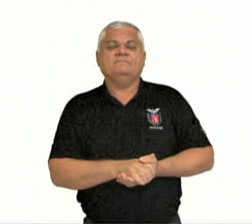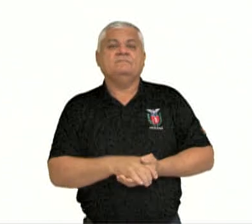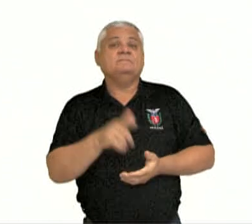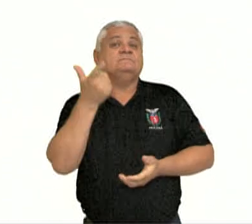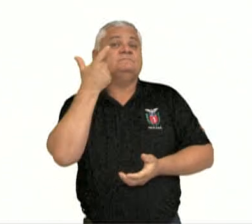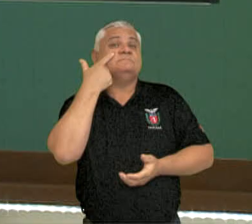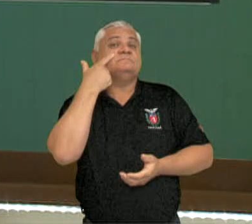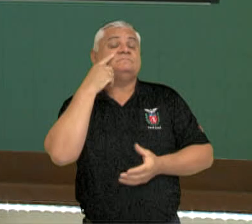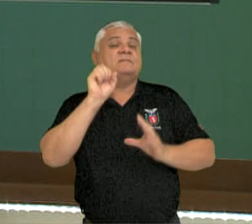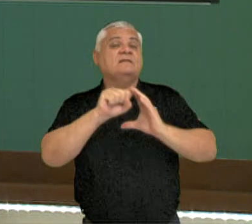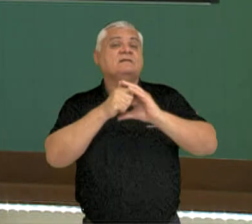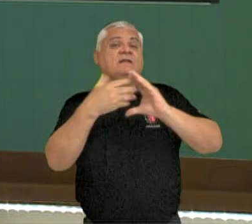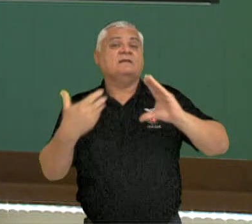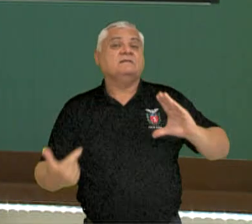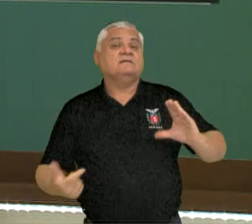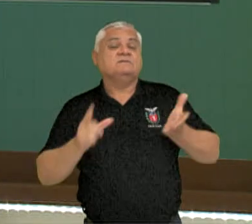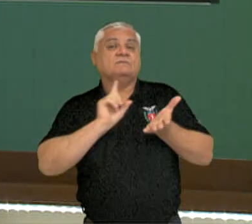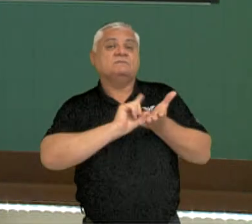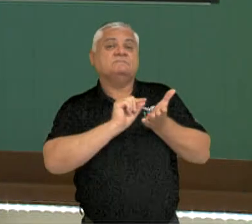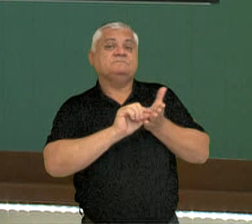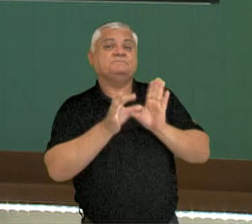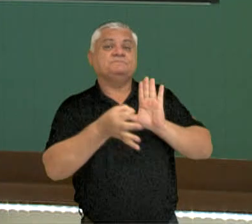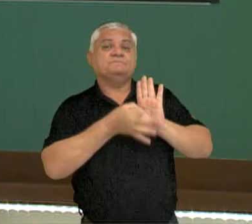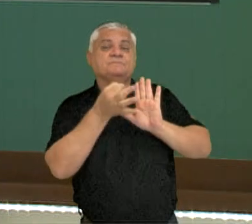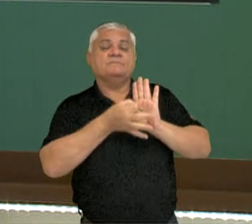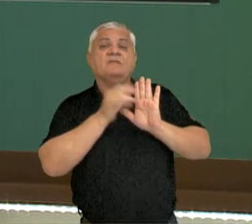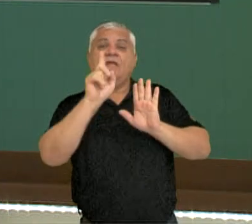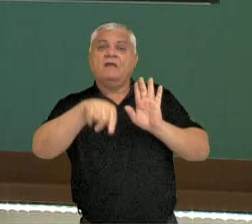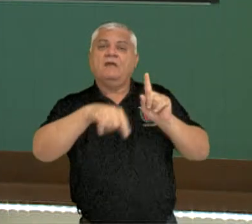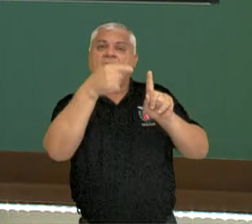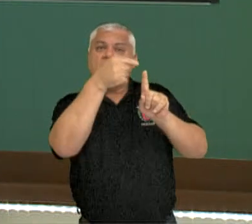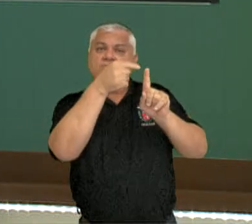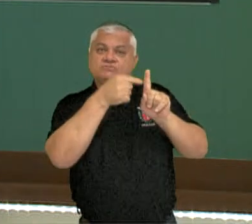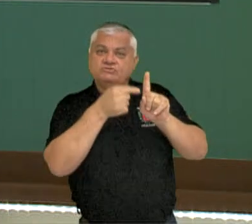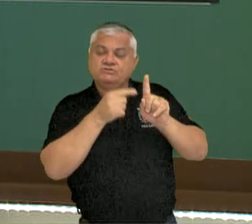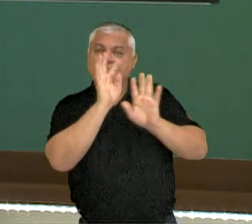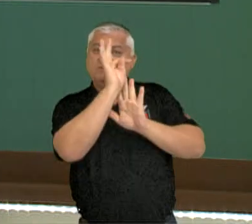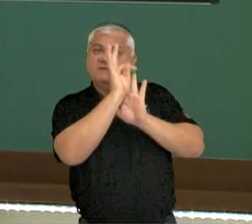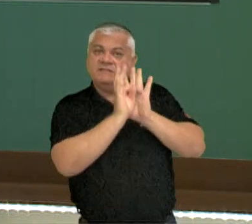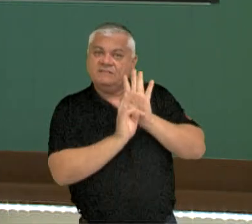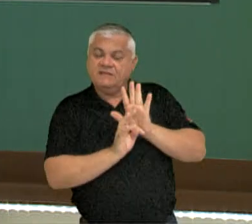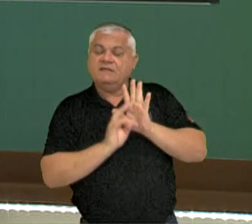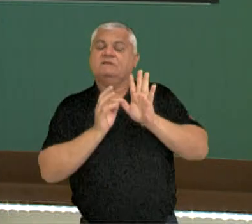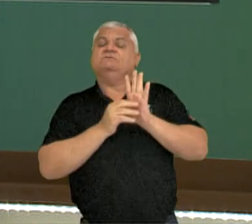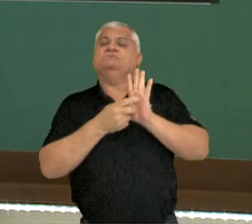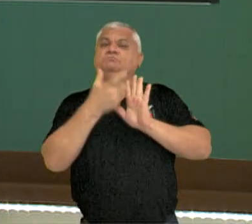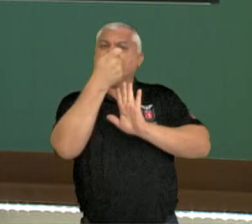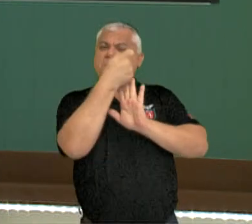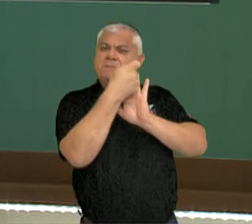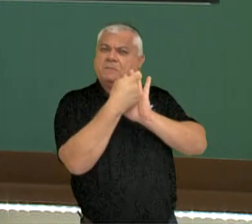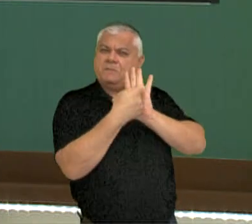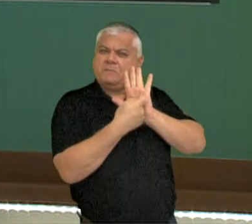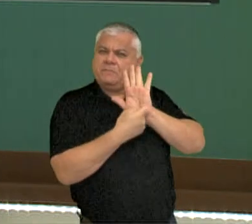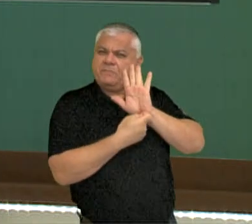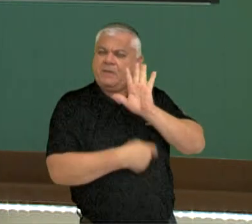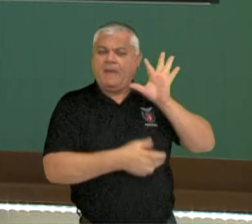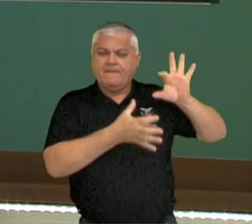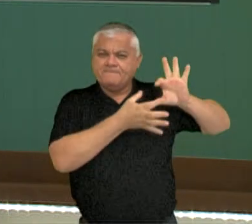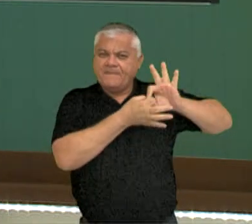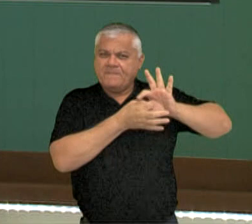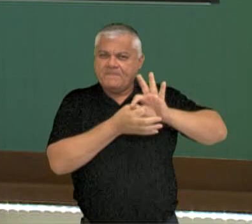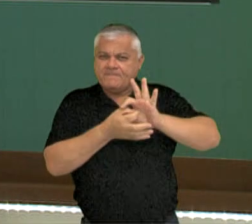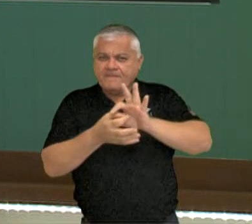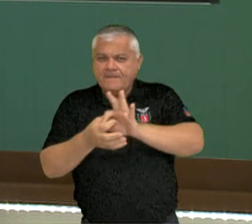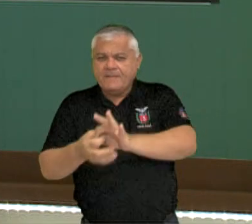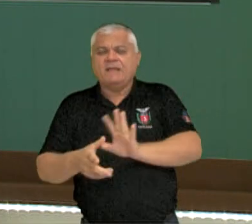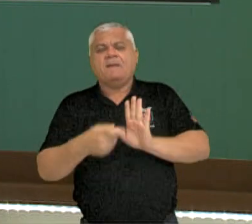Vamos às características do artigo de opinião. É um tipo de texto dissertativo argumentativo, ou seja, o autor